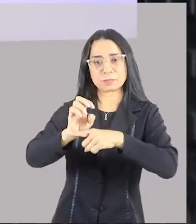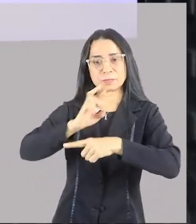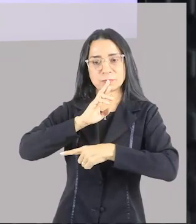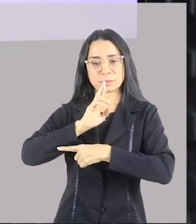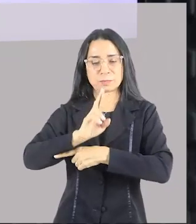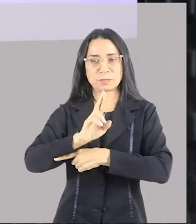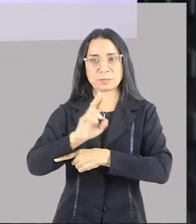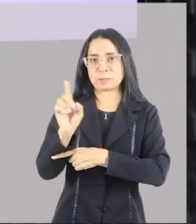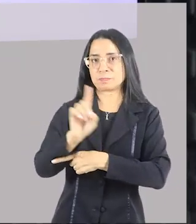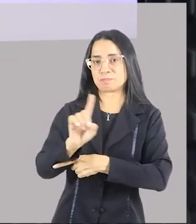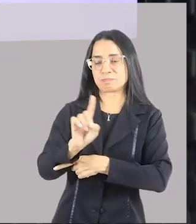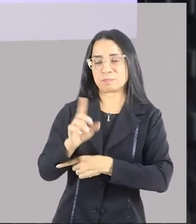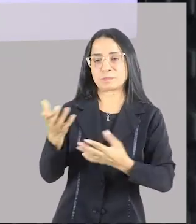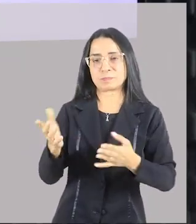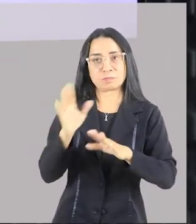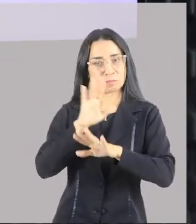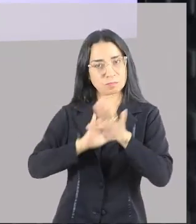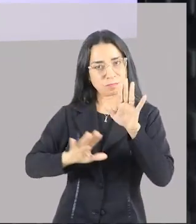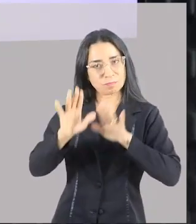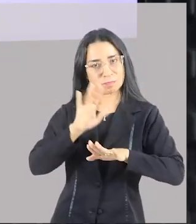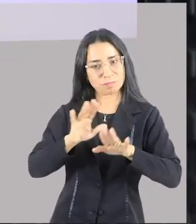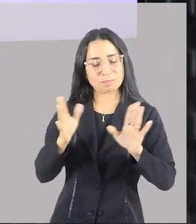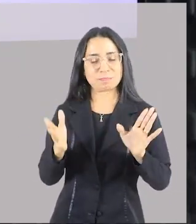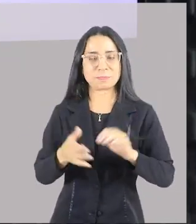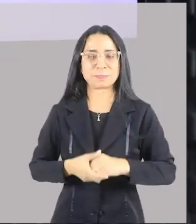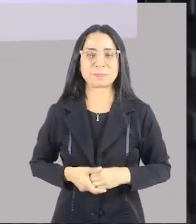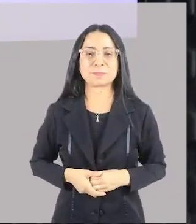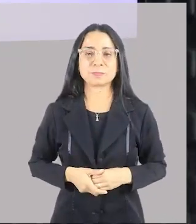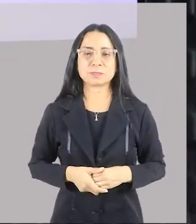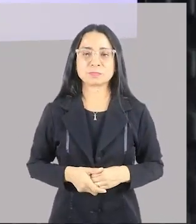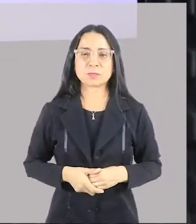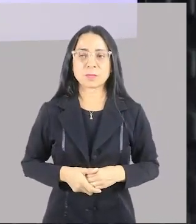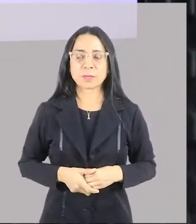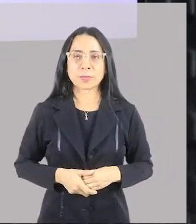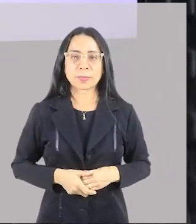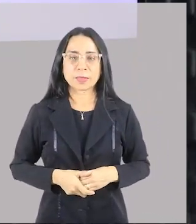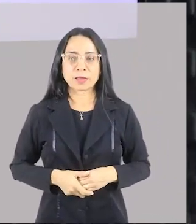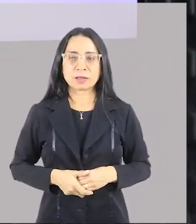é negativa. Cuidado com as pegadinhas.